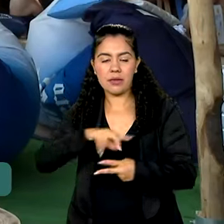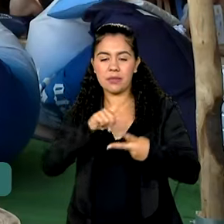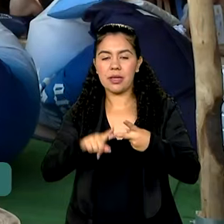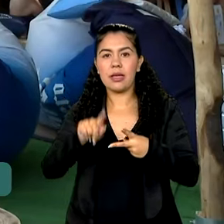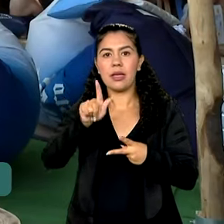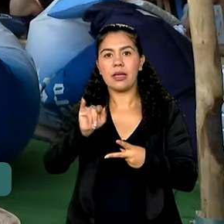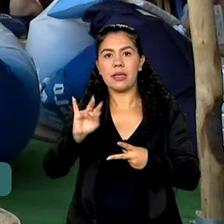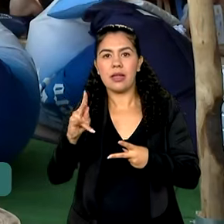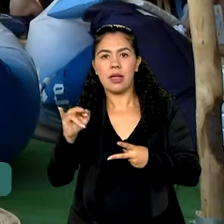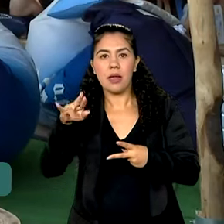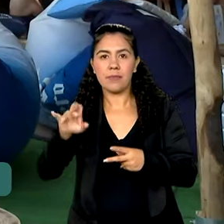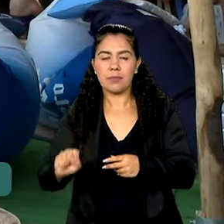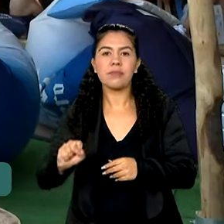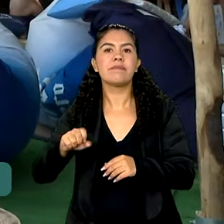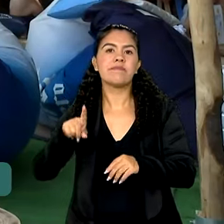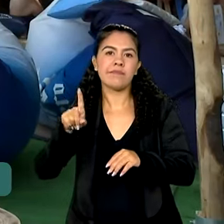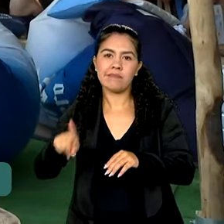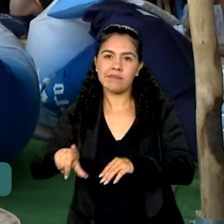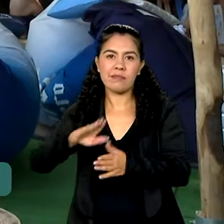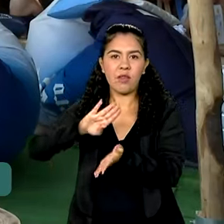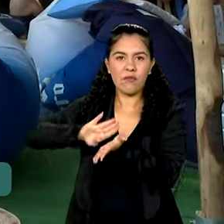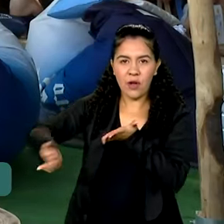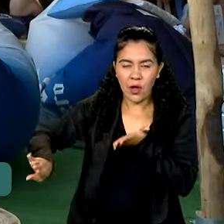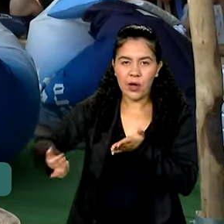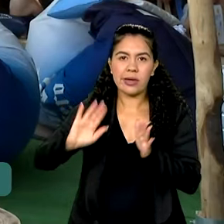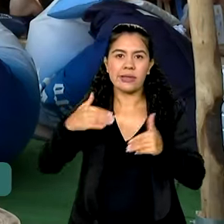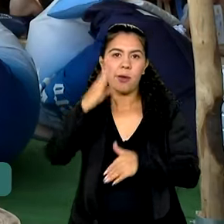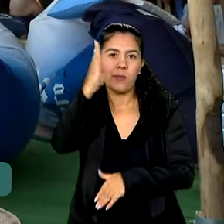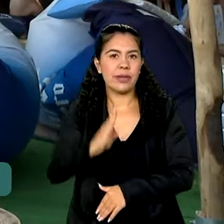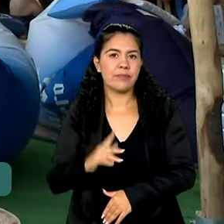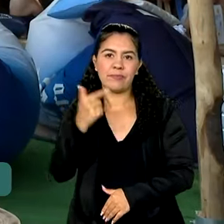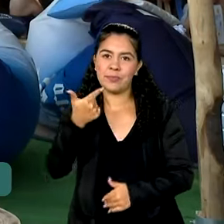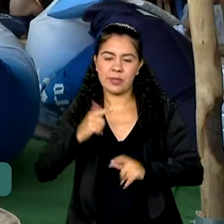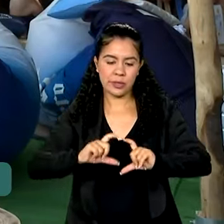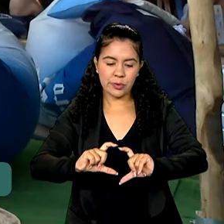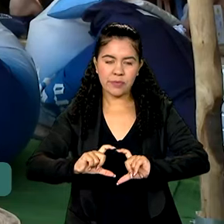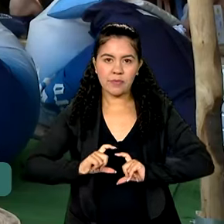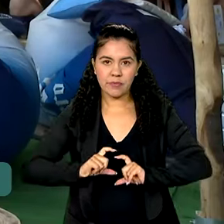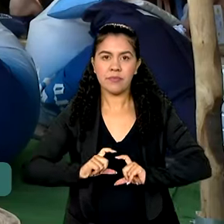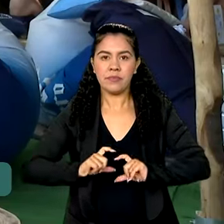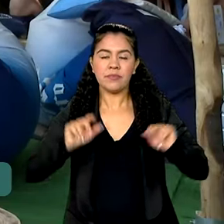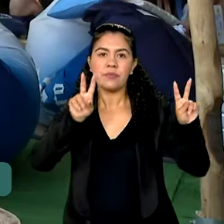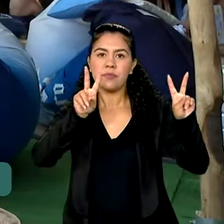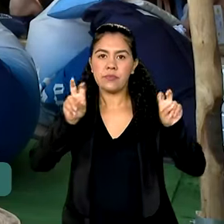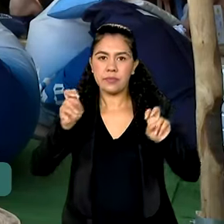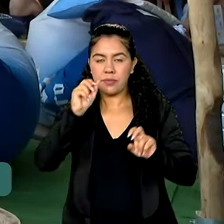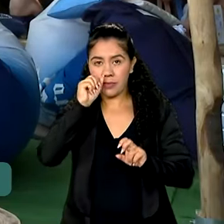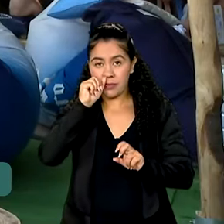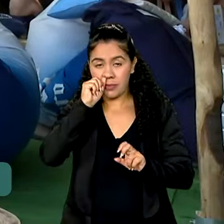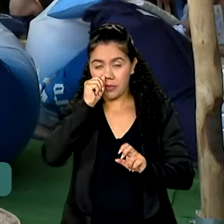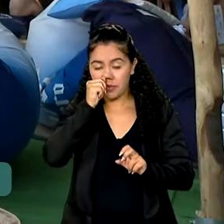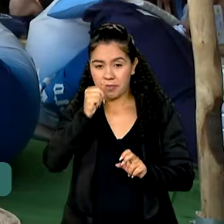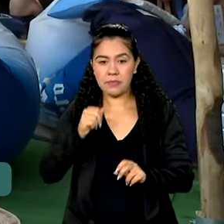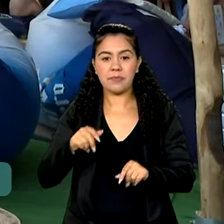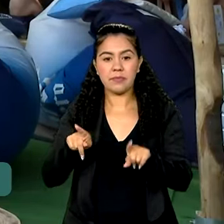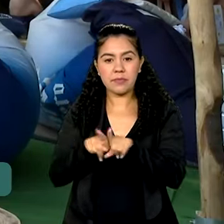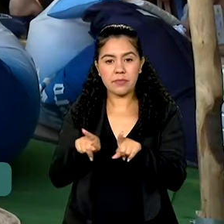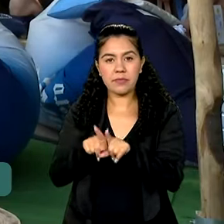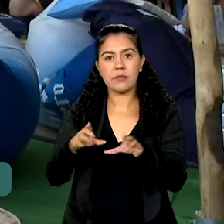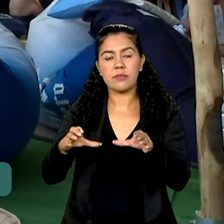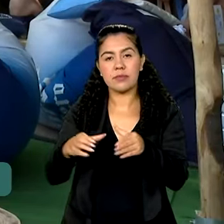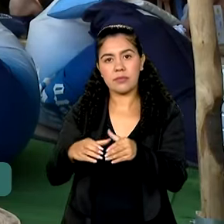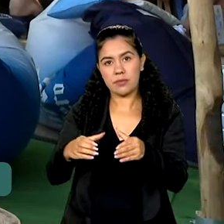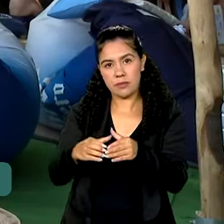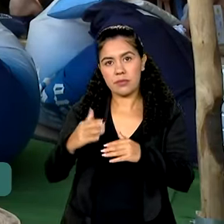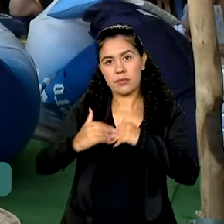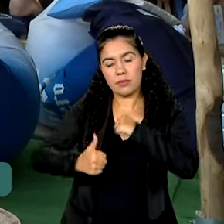nas oitavas de final e o Brasil fica então sem medalha na disputa da categoria meio-médio. Bom, já a equipe brasileira